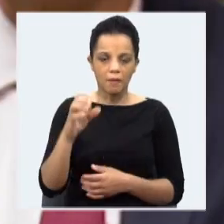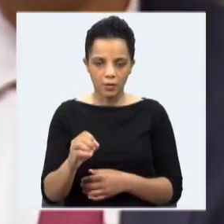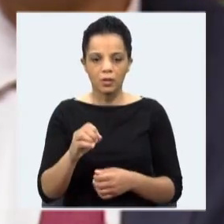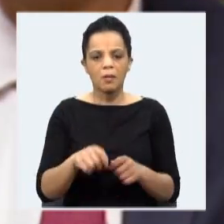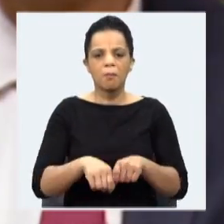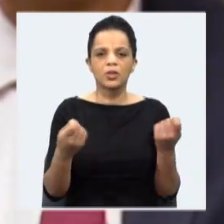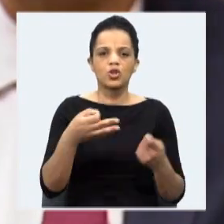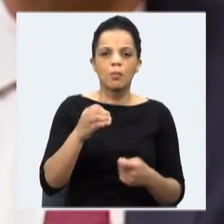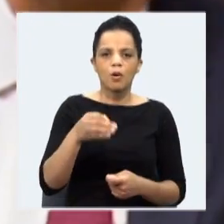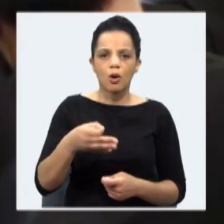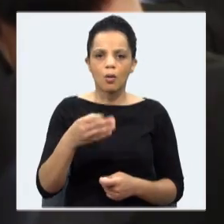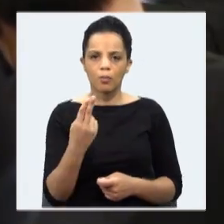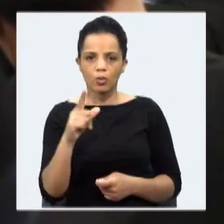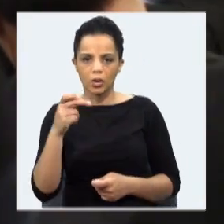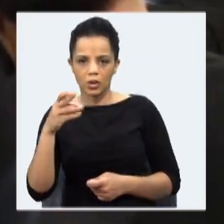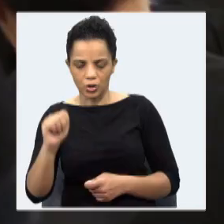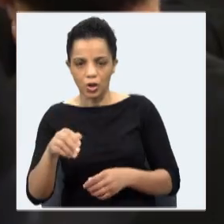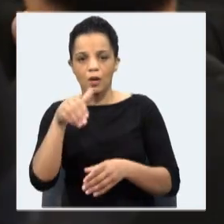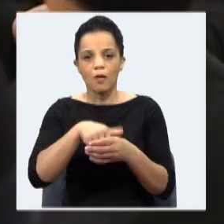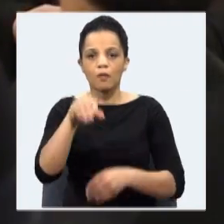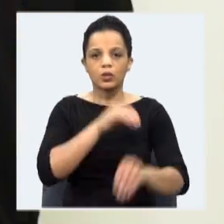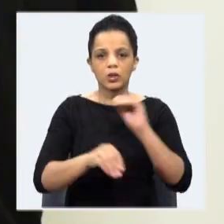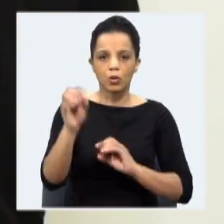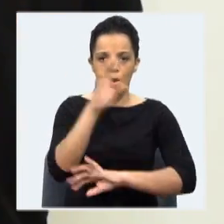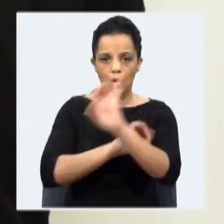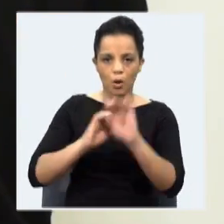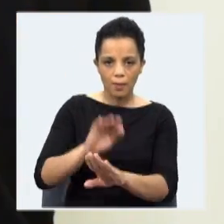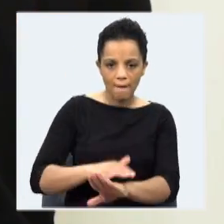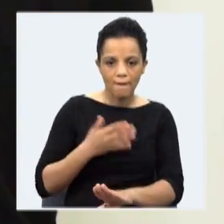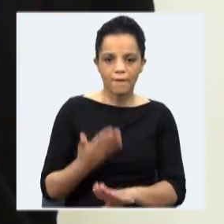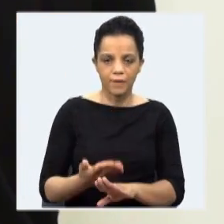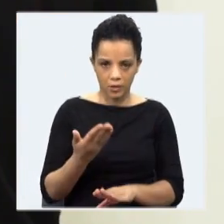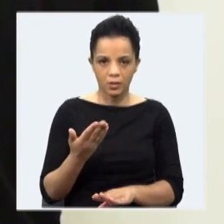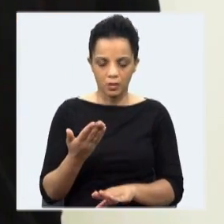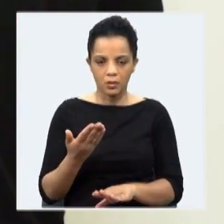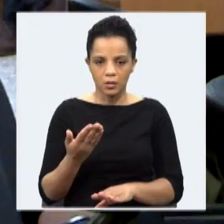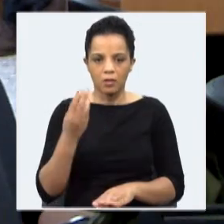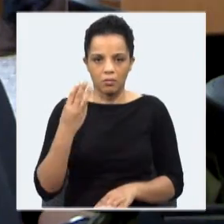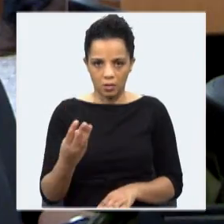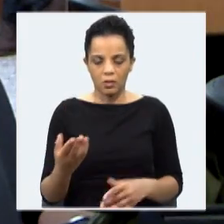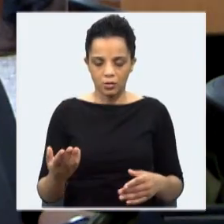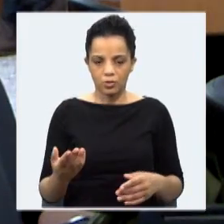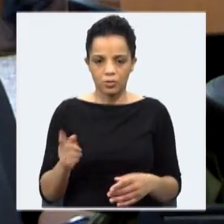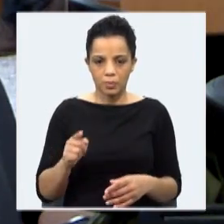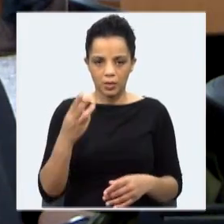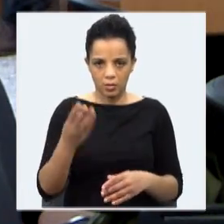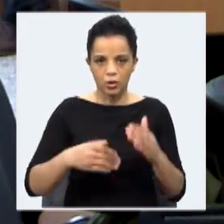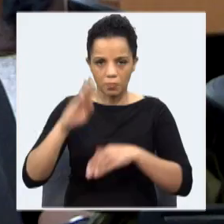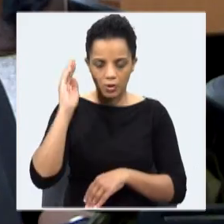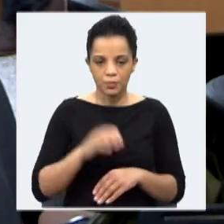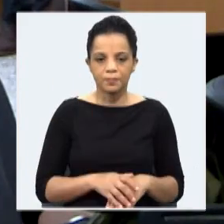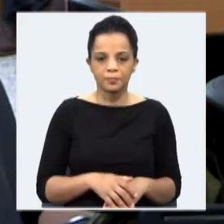os partidos populistas conseguiram triplicar a votação na Europa. Nós precisamos de perceber que não